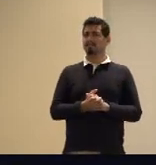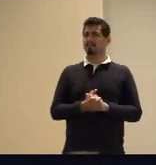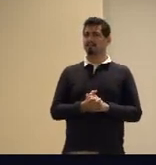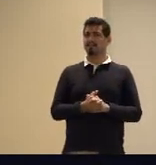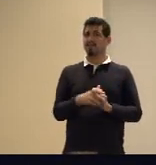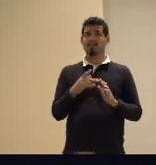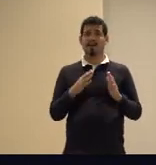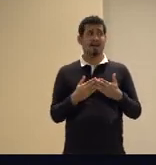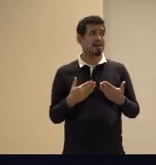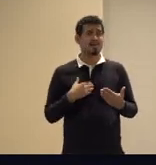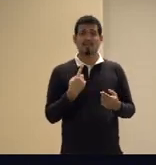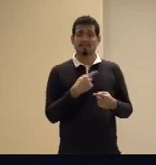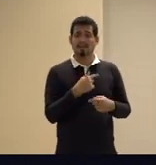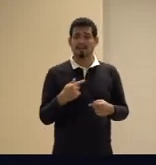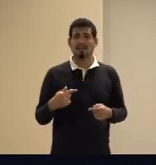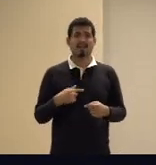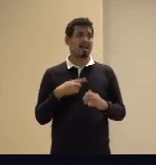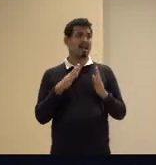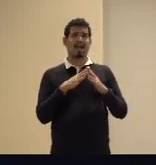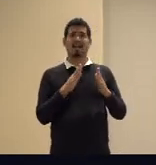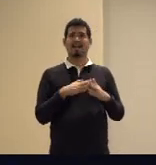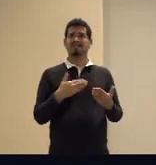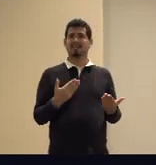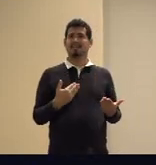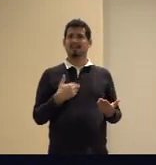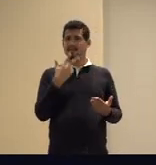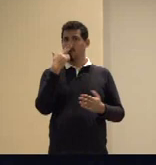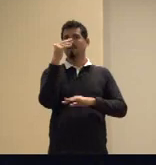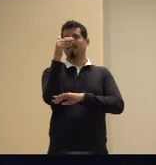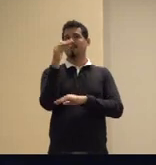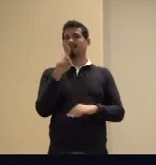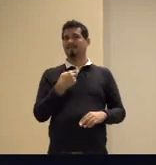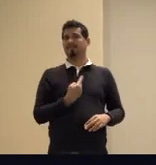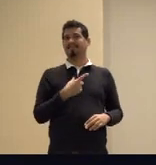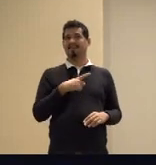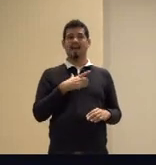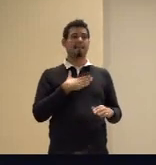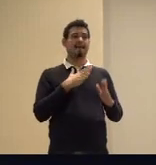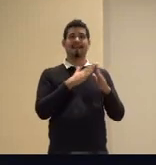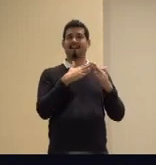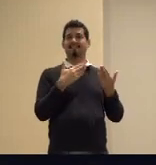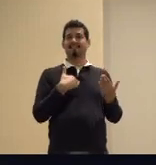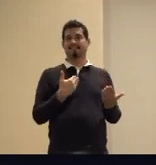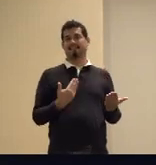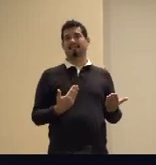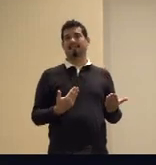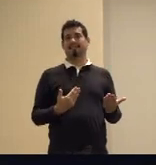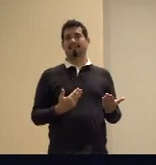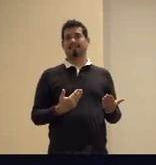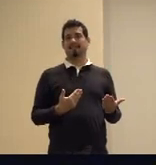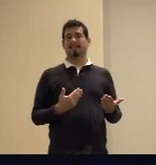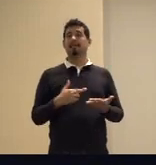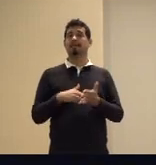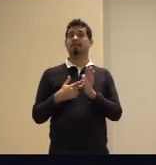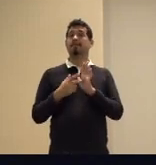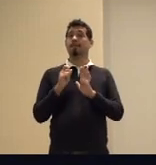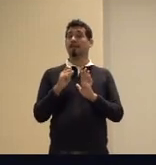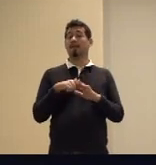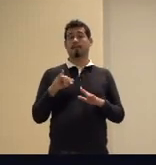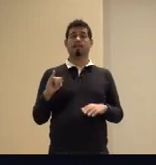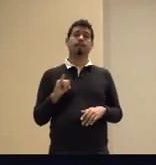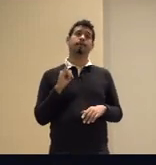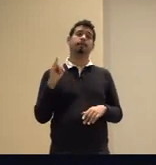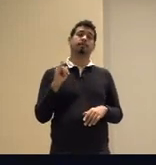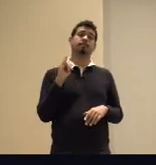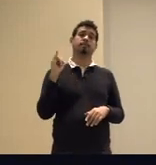Em uma semana a gente já está chamando de casa o hotel que a gente está, né, às vezes, viajando. Então, essa garantia é importante.